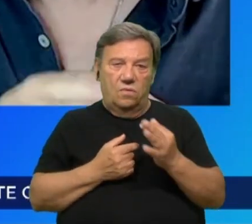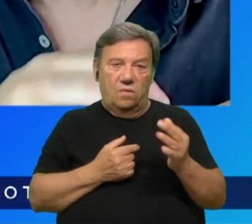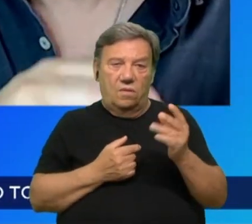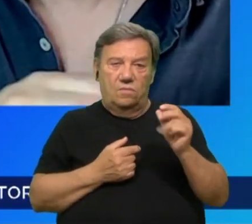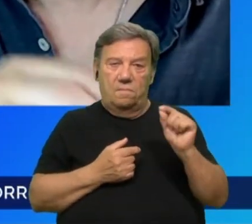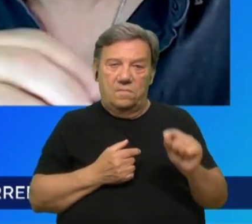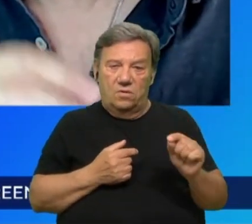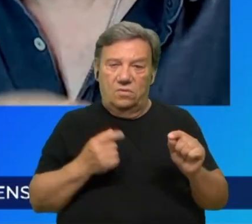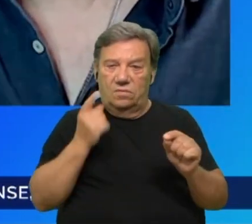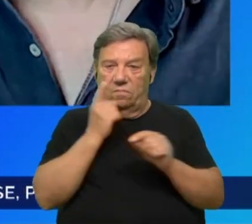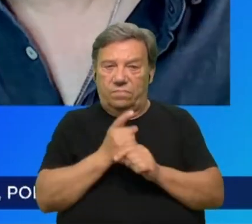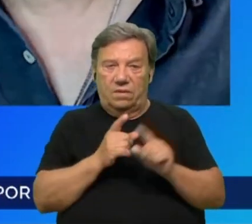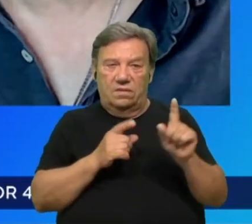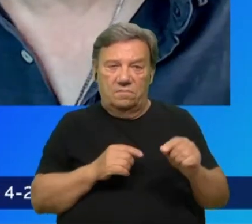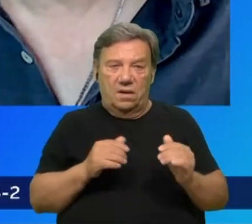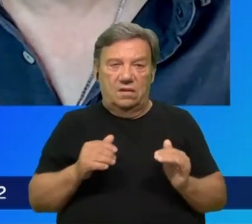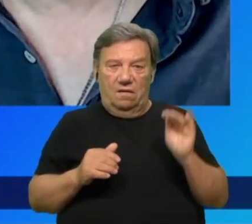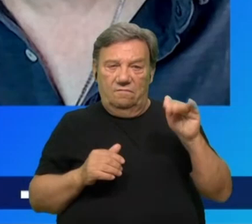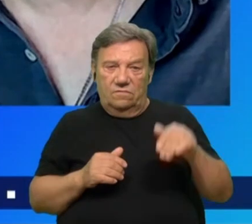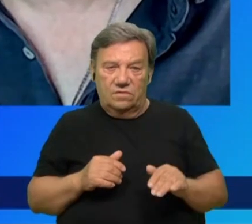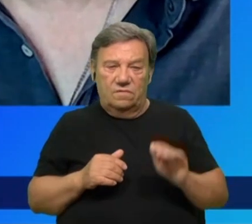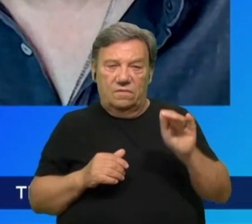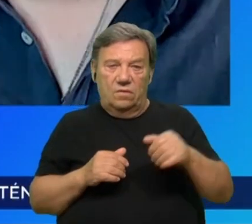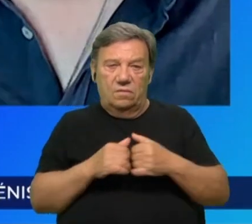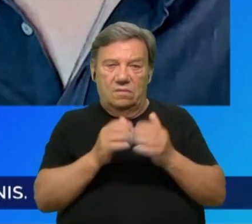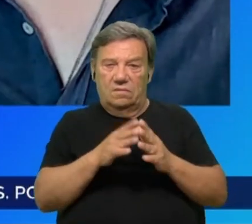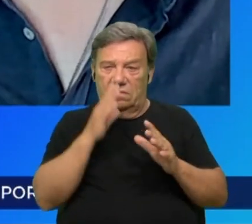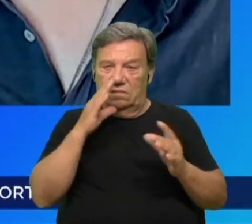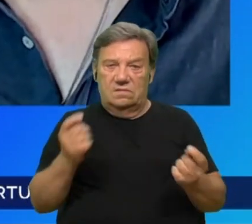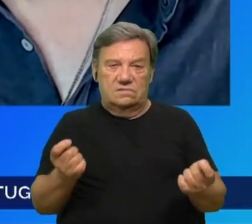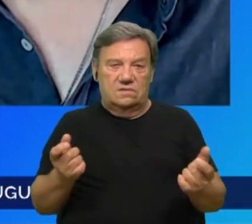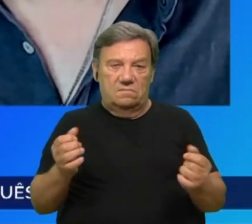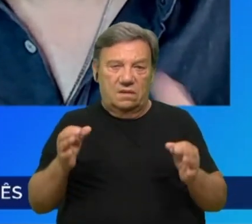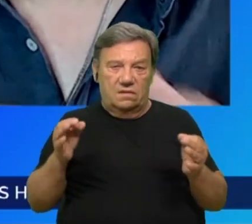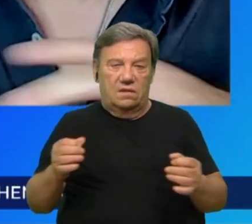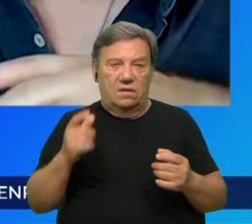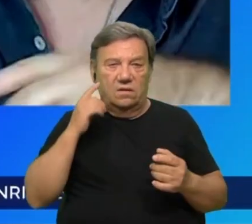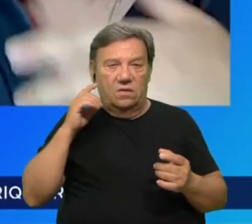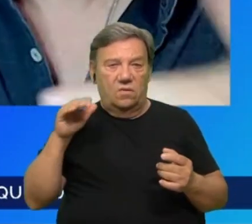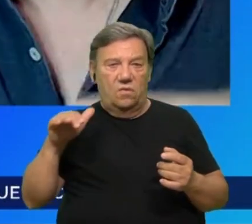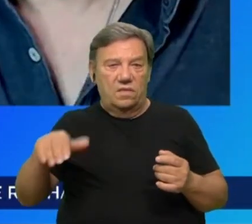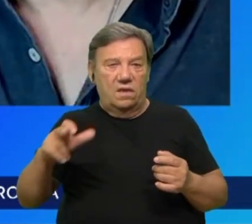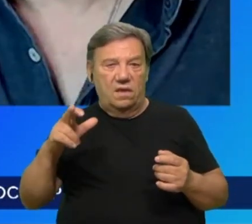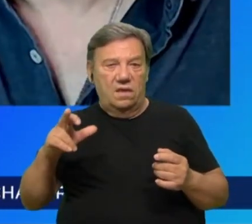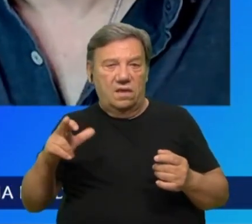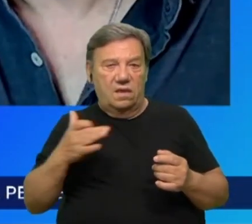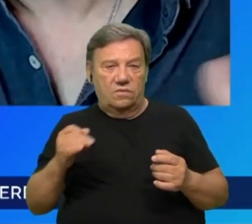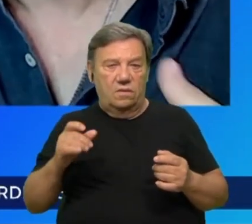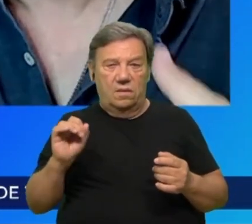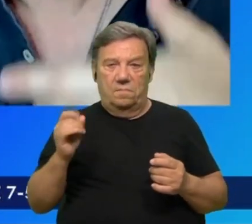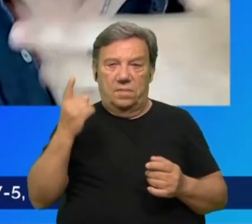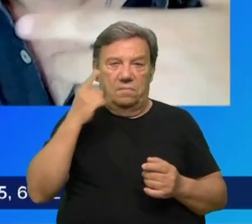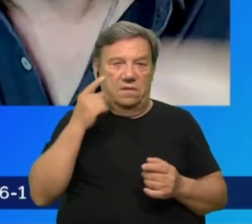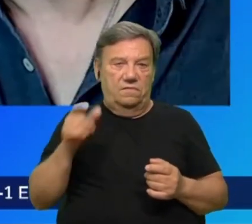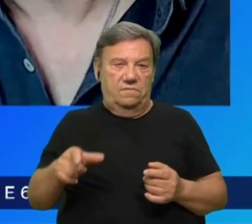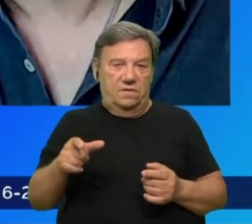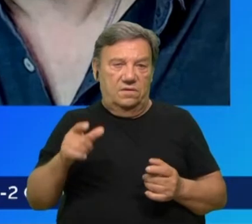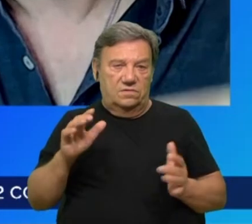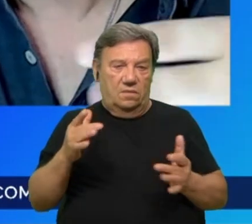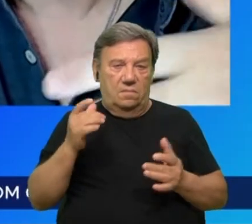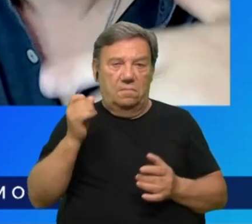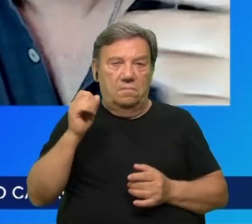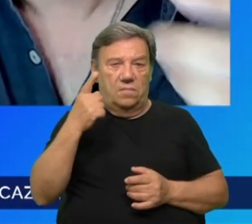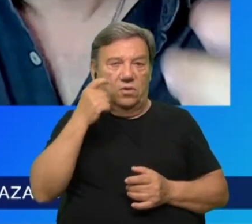minutos, nós também temos flutuações em tudo muito semelhantes às das ondas de rádio. É a primeira vez que isto acontece, é o primeiro